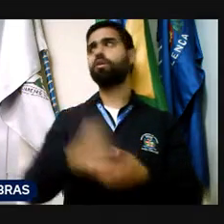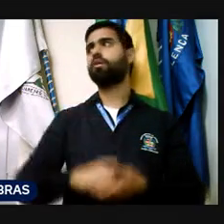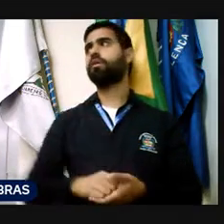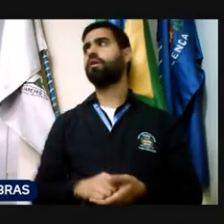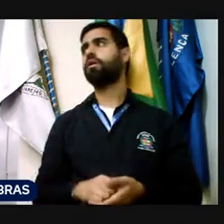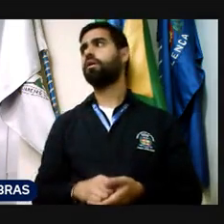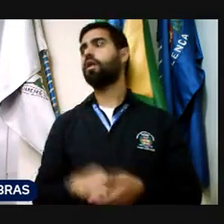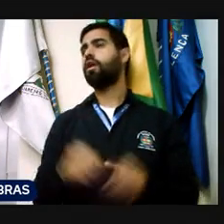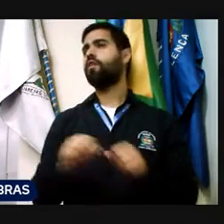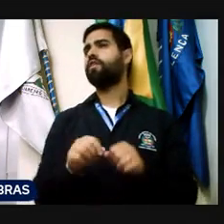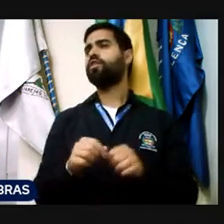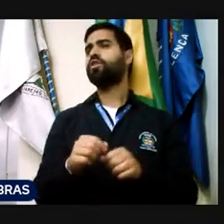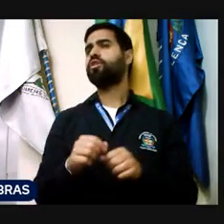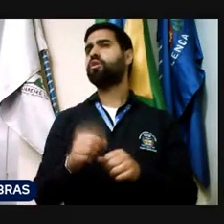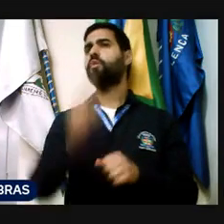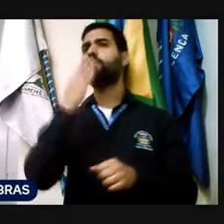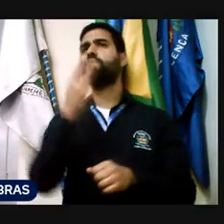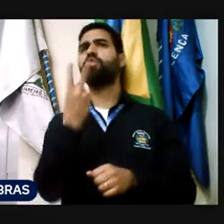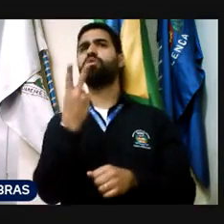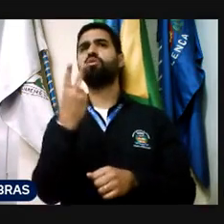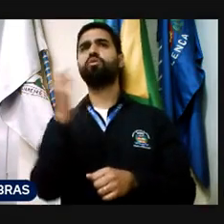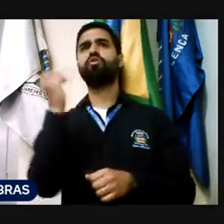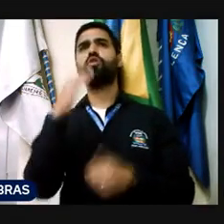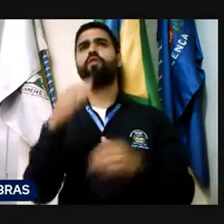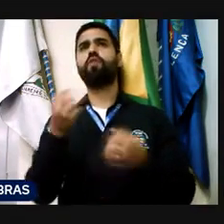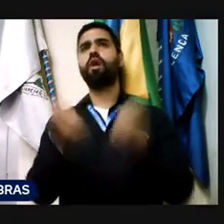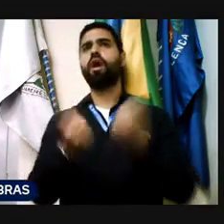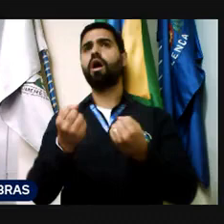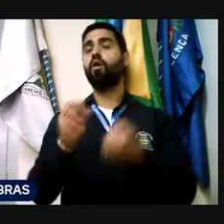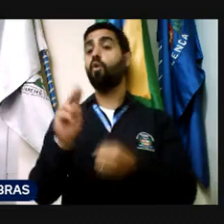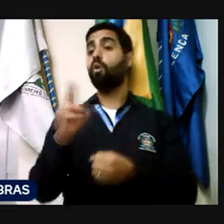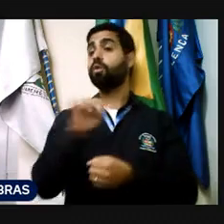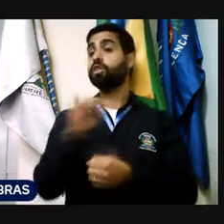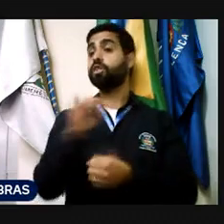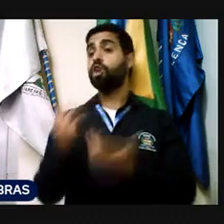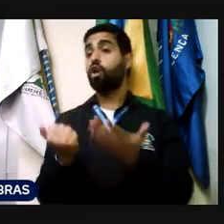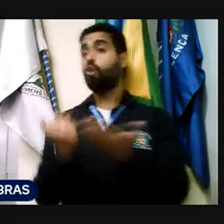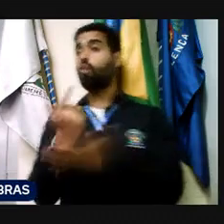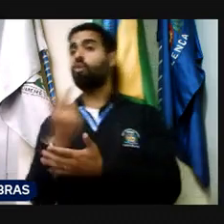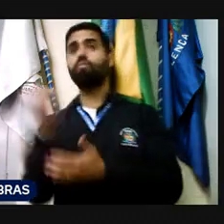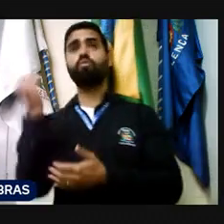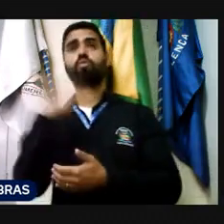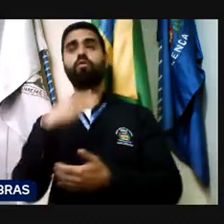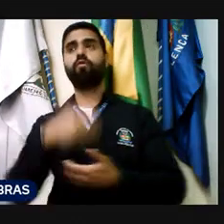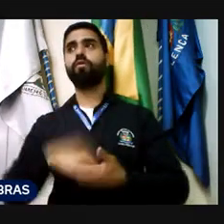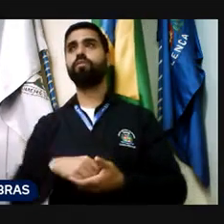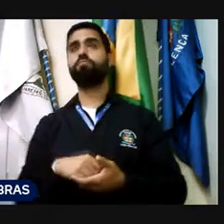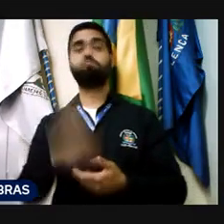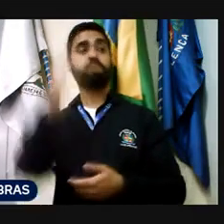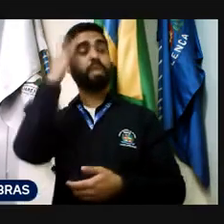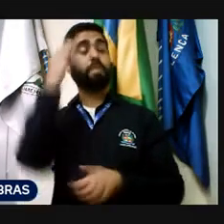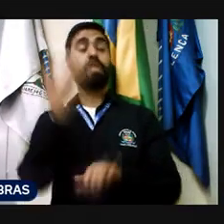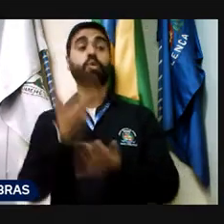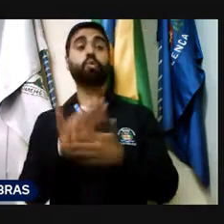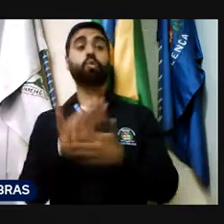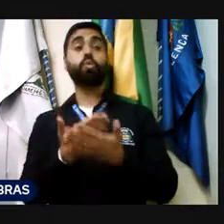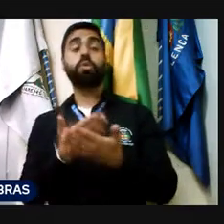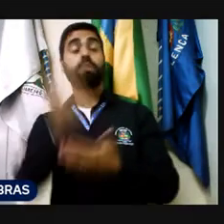fazer uma licitação para 2 novos veículos, ou se compra um novo veículo. A gente está vendo isso daí.